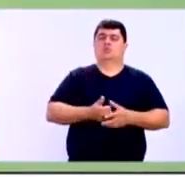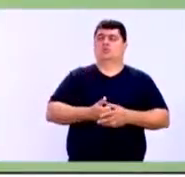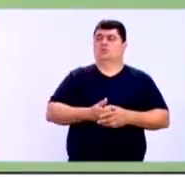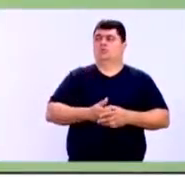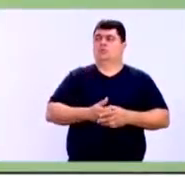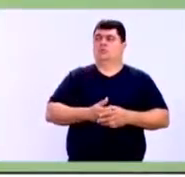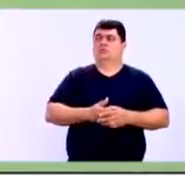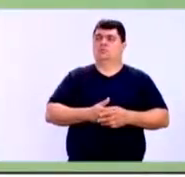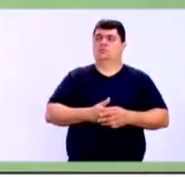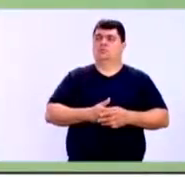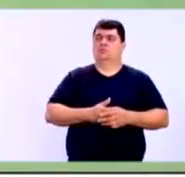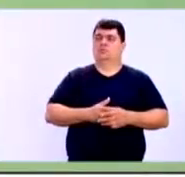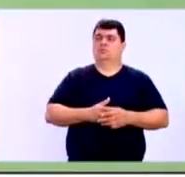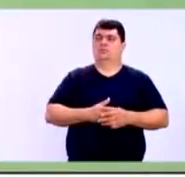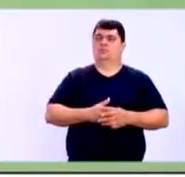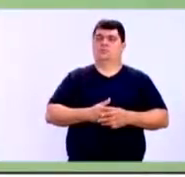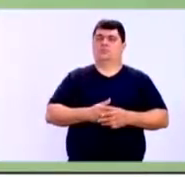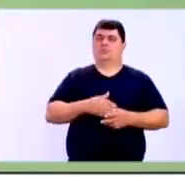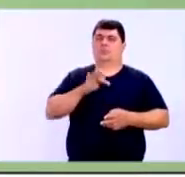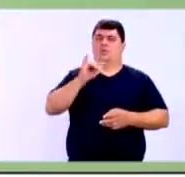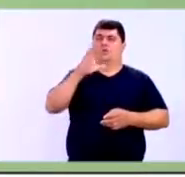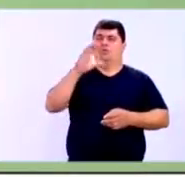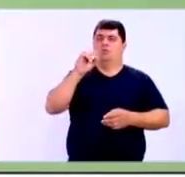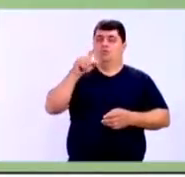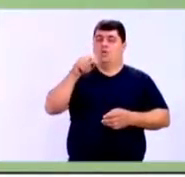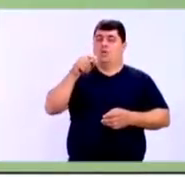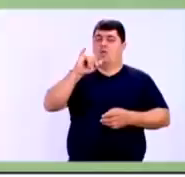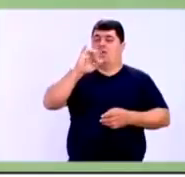internacionais e pelo fisco. Lembra que é um fisco, né? O leão.